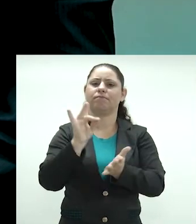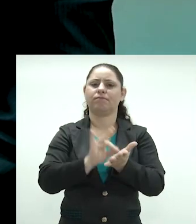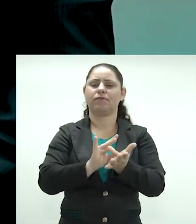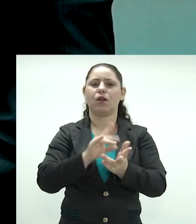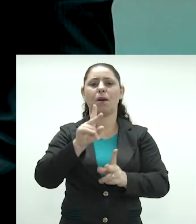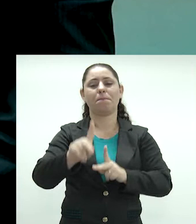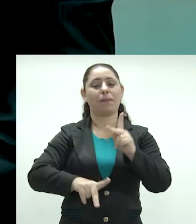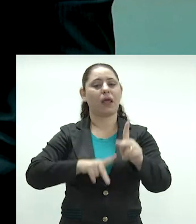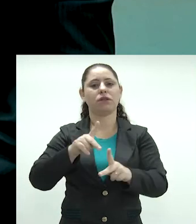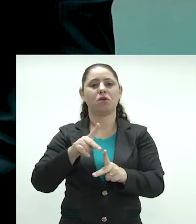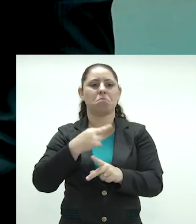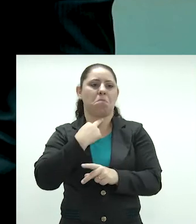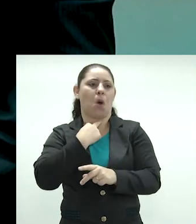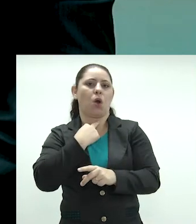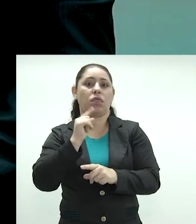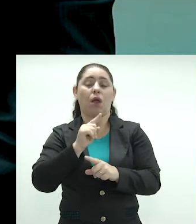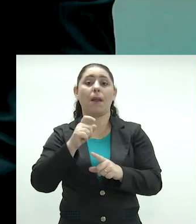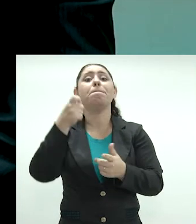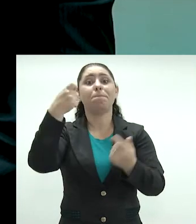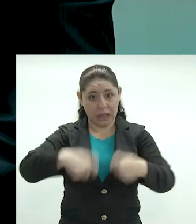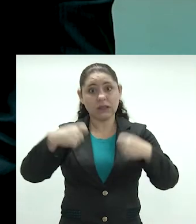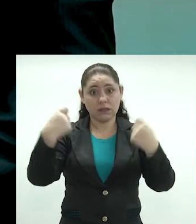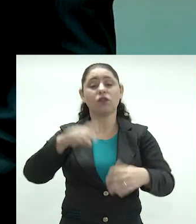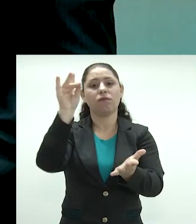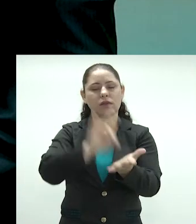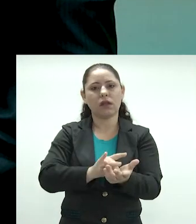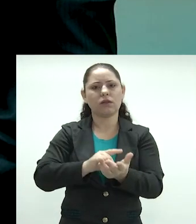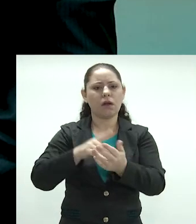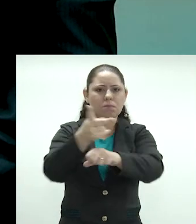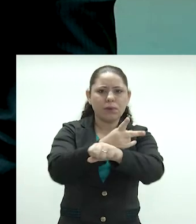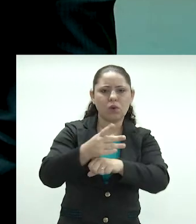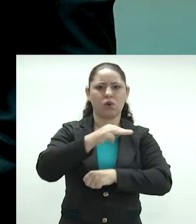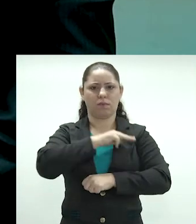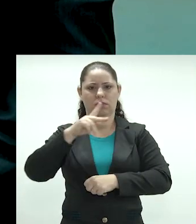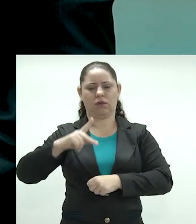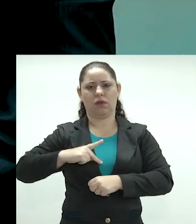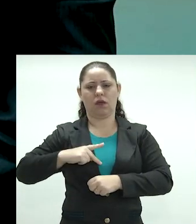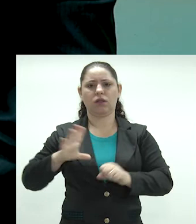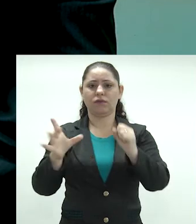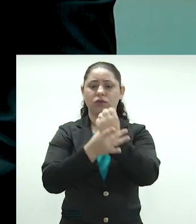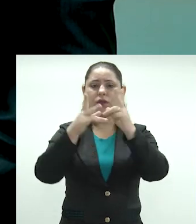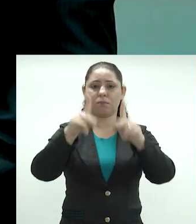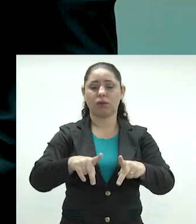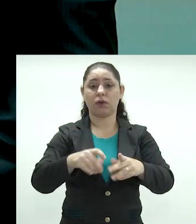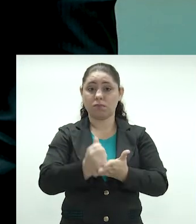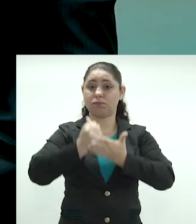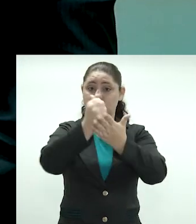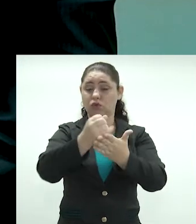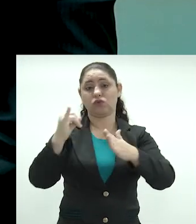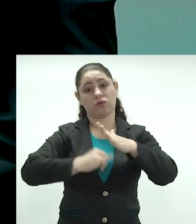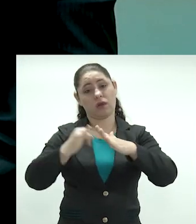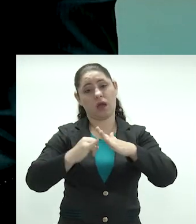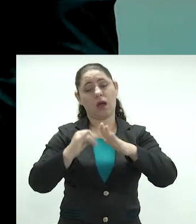pode, ela deve procurar o Ministério Público, deve procurar a Defensoria Pública, deve procurar as instituições para que possam ajudar. E